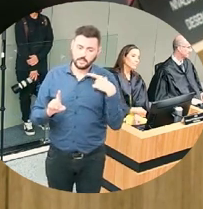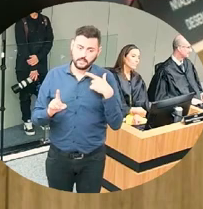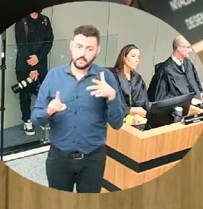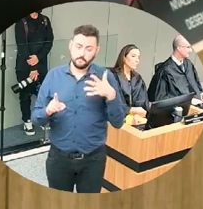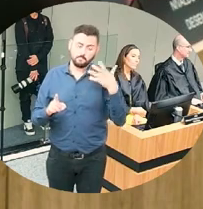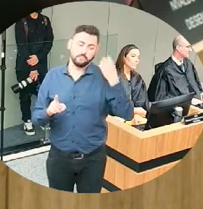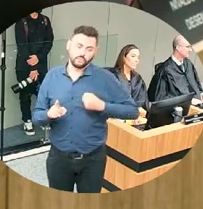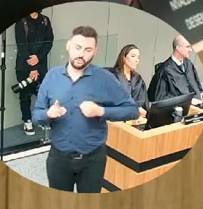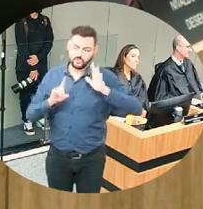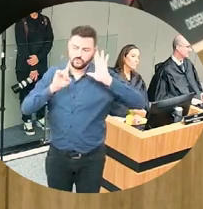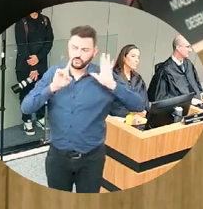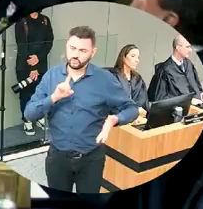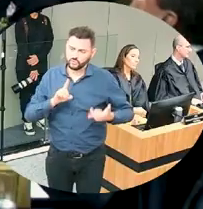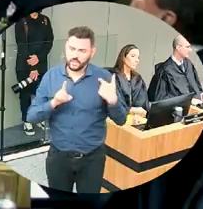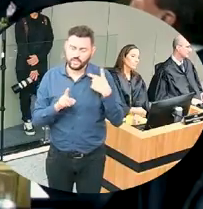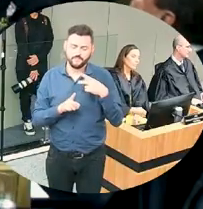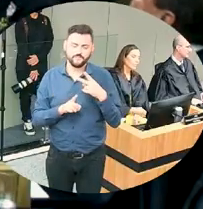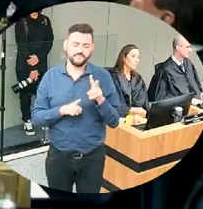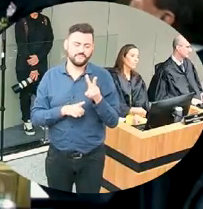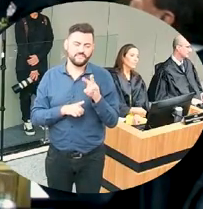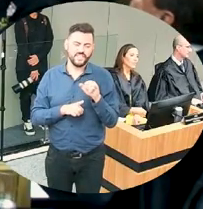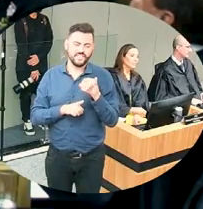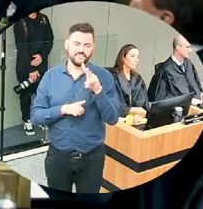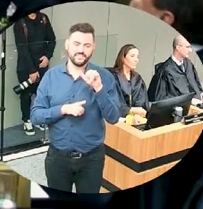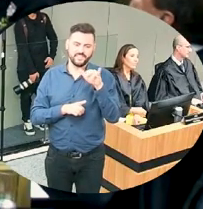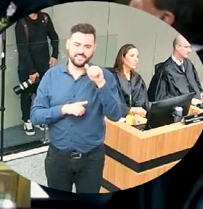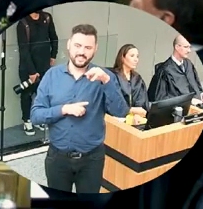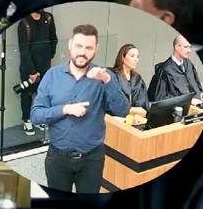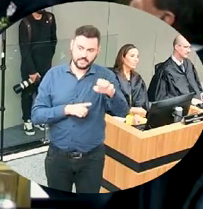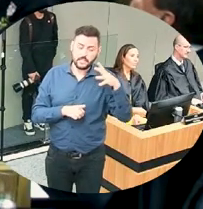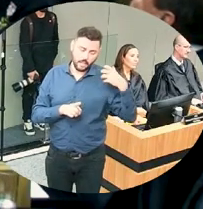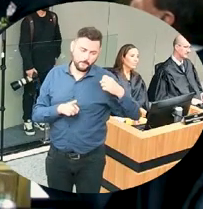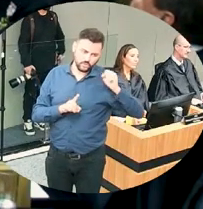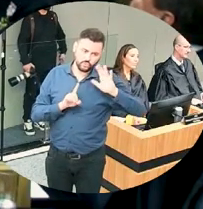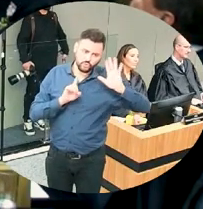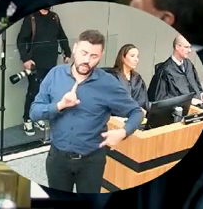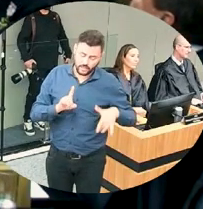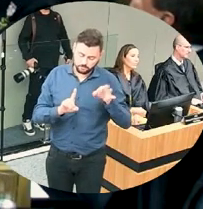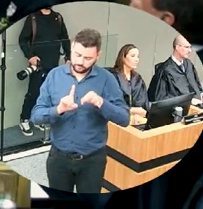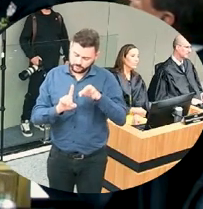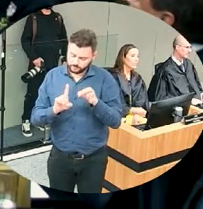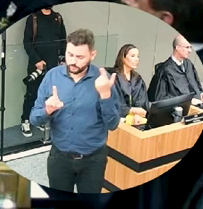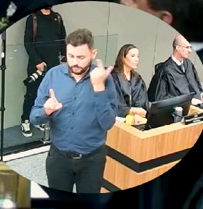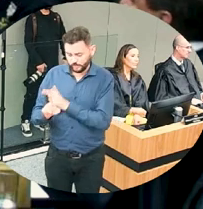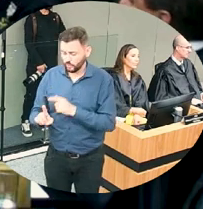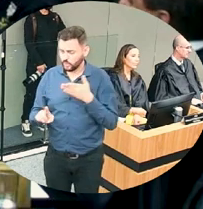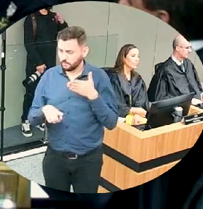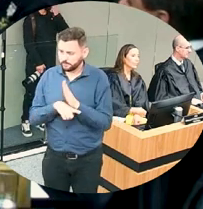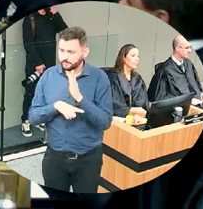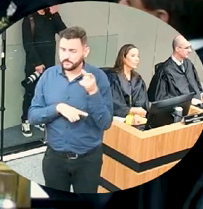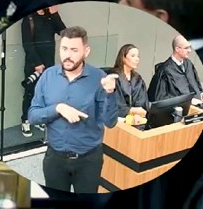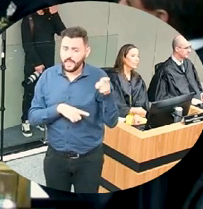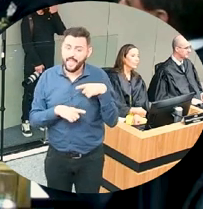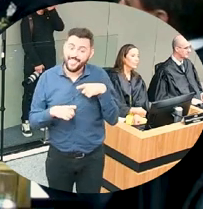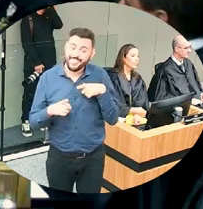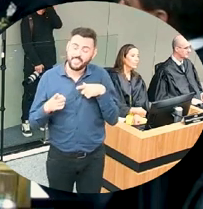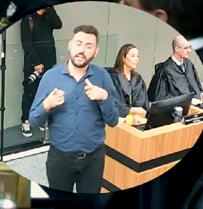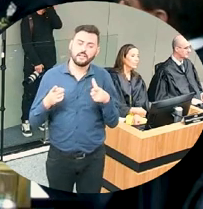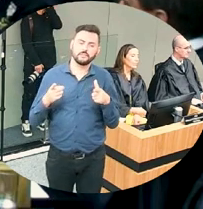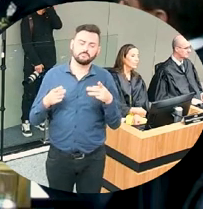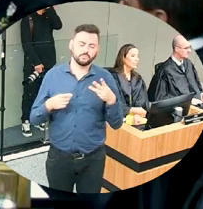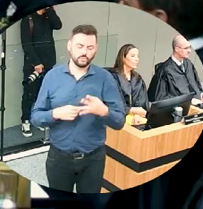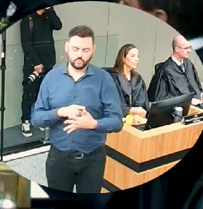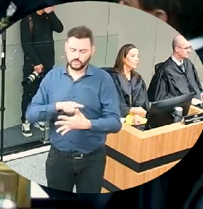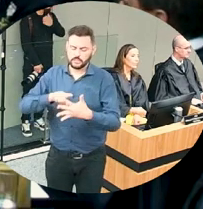aposentadoria da desembargadora Viviane coluci passando a ocupar a vaga reservada a membros do Ministério Público pelo